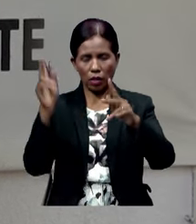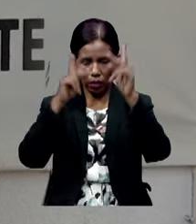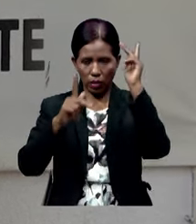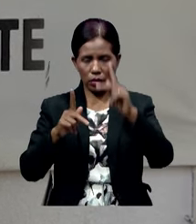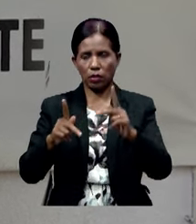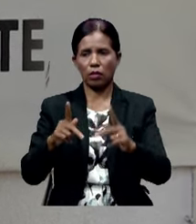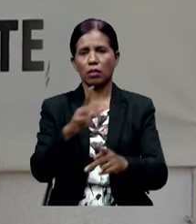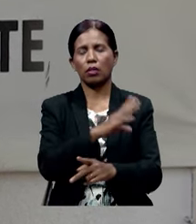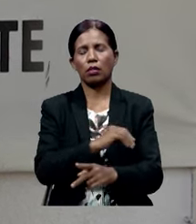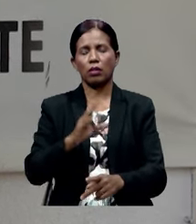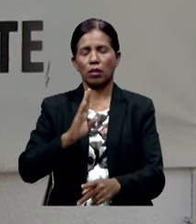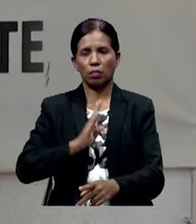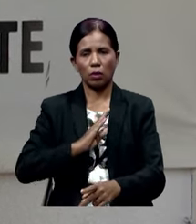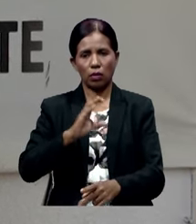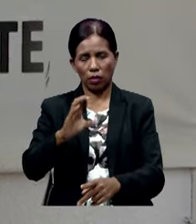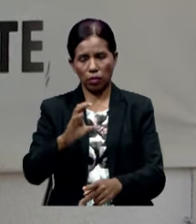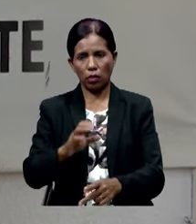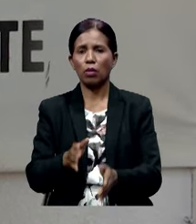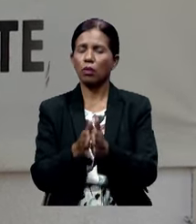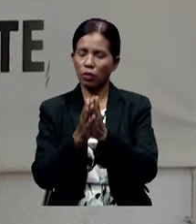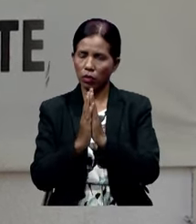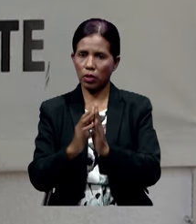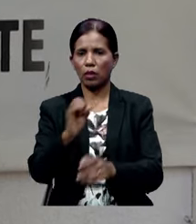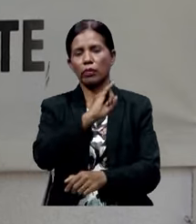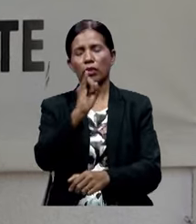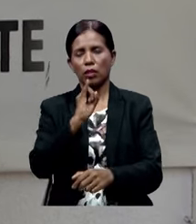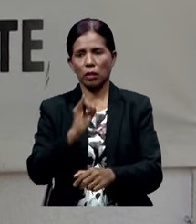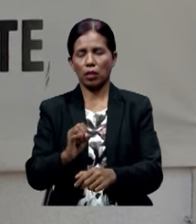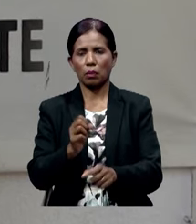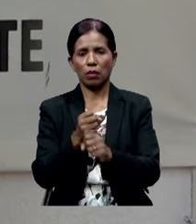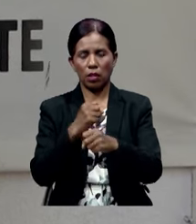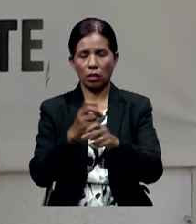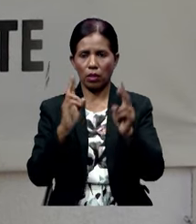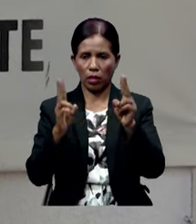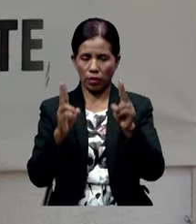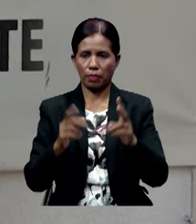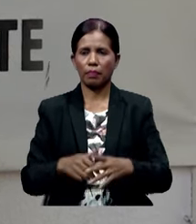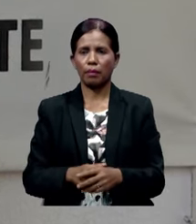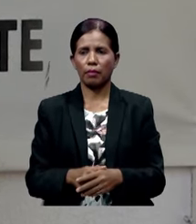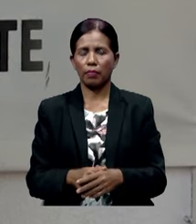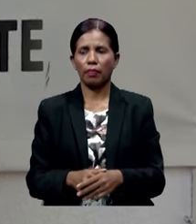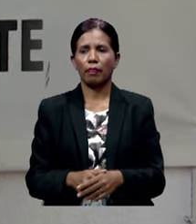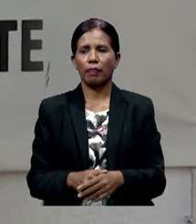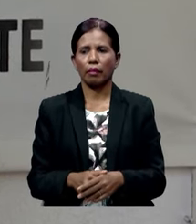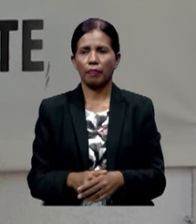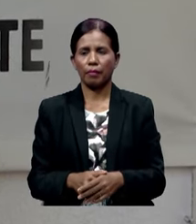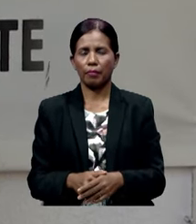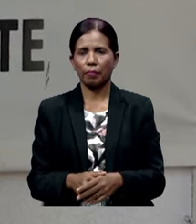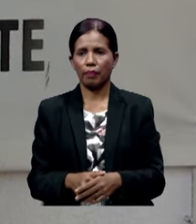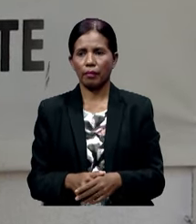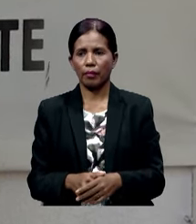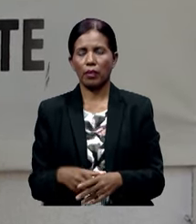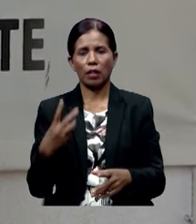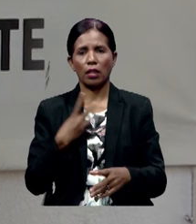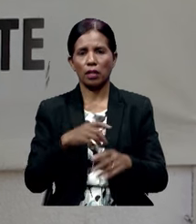Garuai, uso para a investigação né, acelera. A tunune é